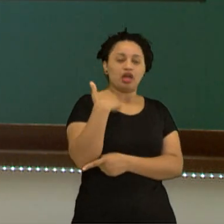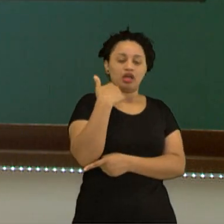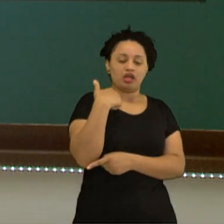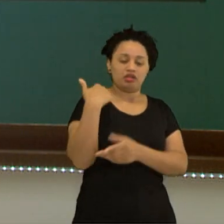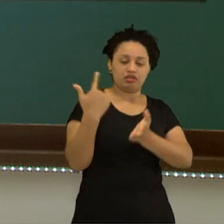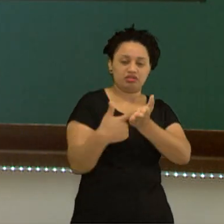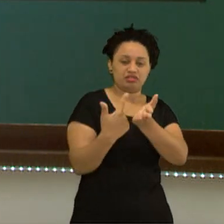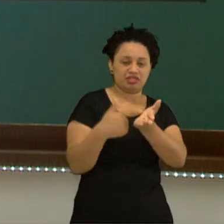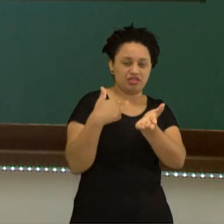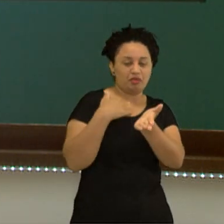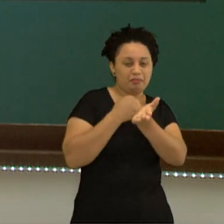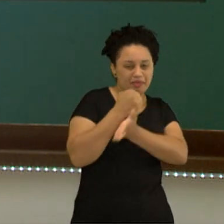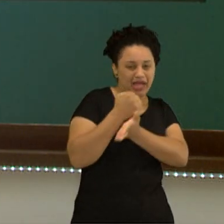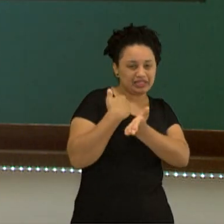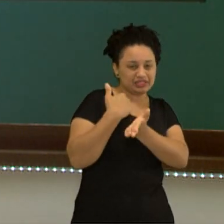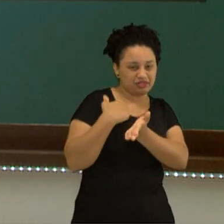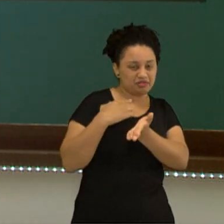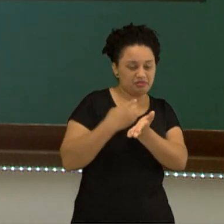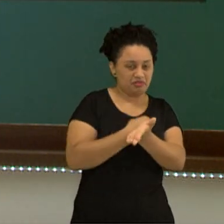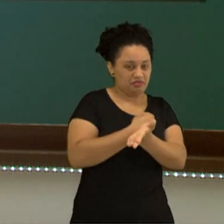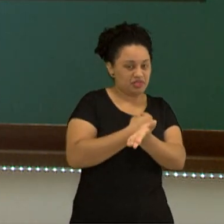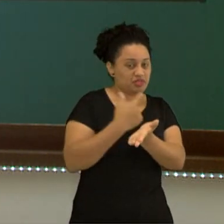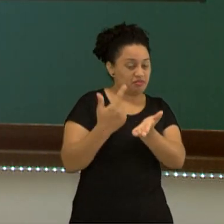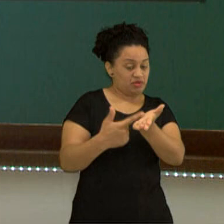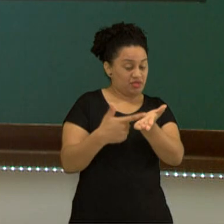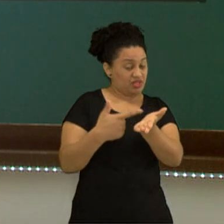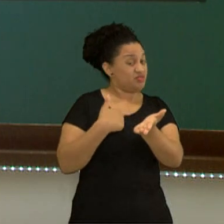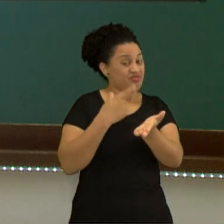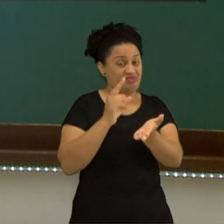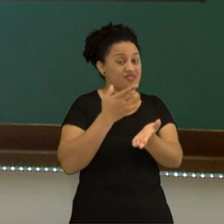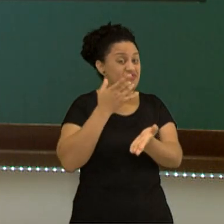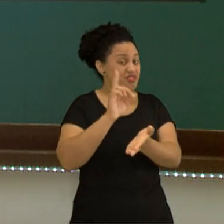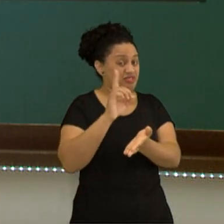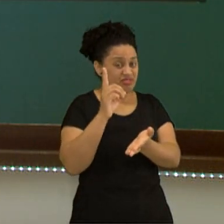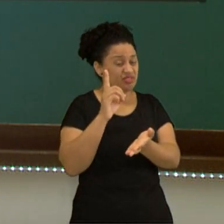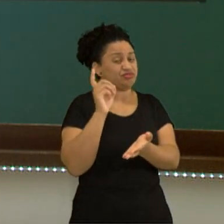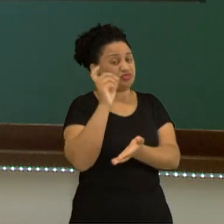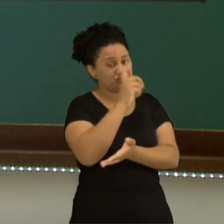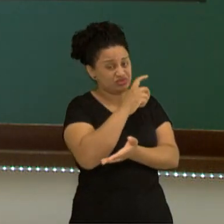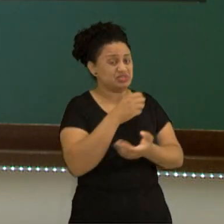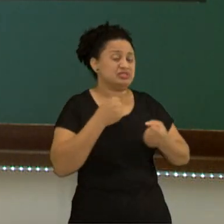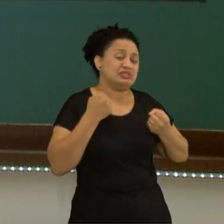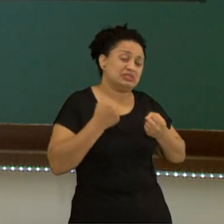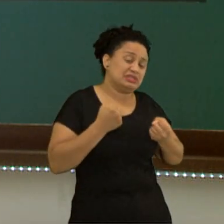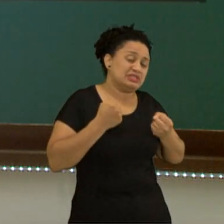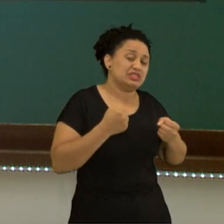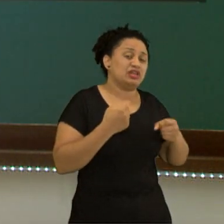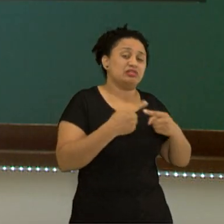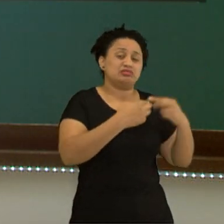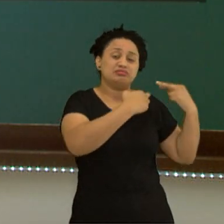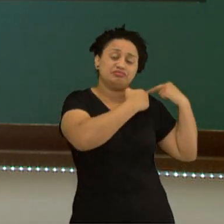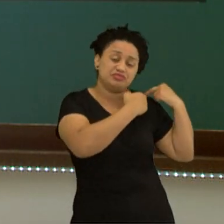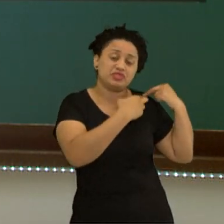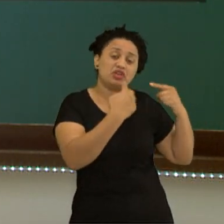obra literária não é algo leve, não é algo fácil, porque aquela pessoa sempre vai